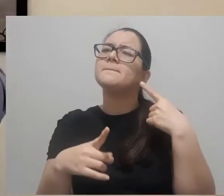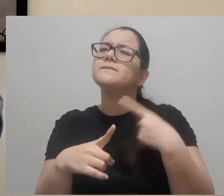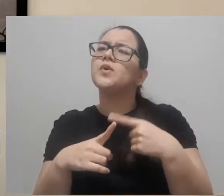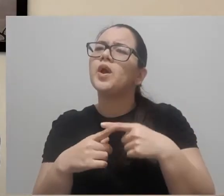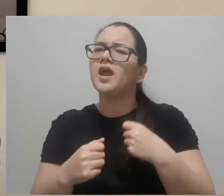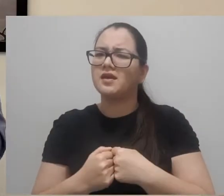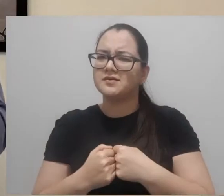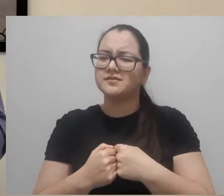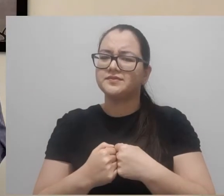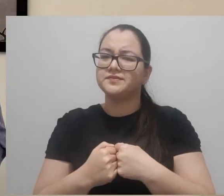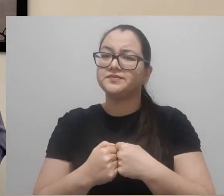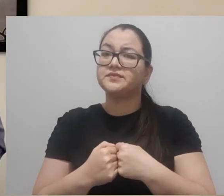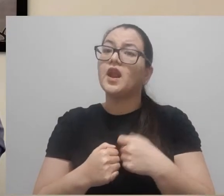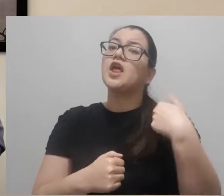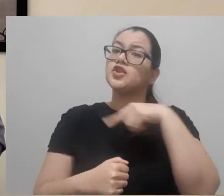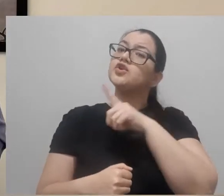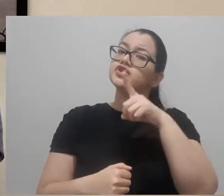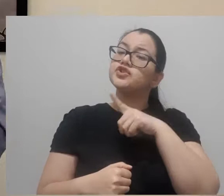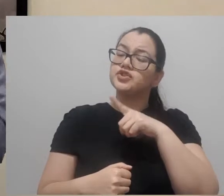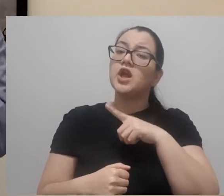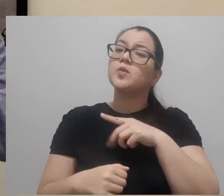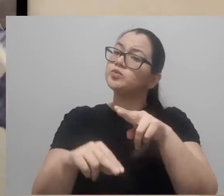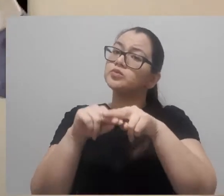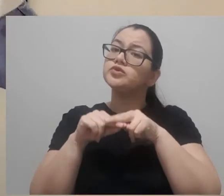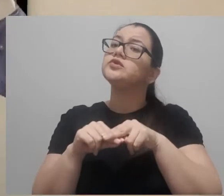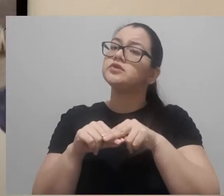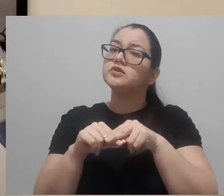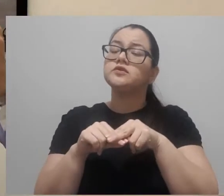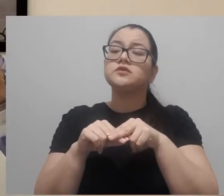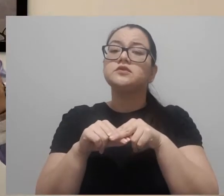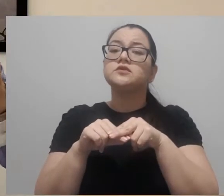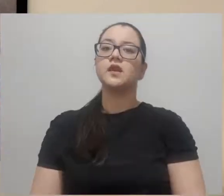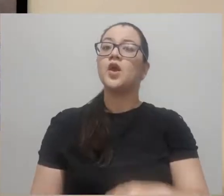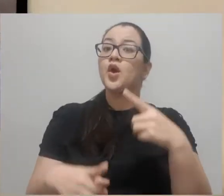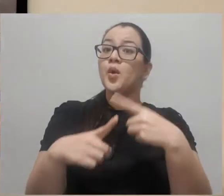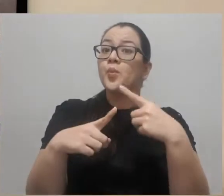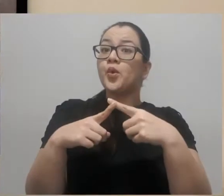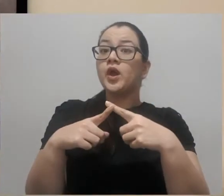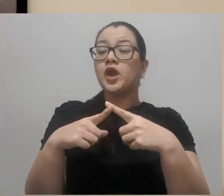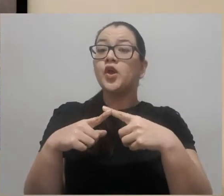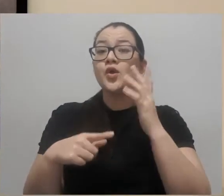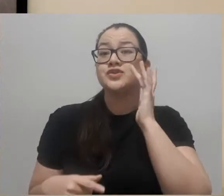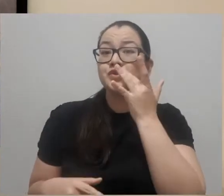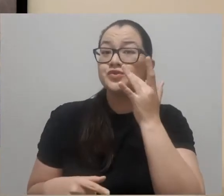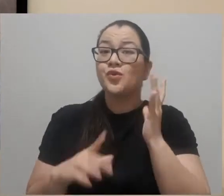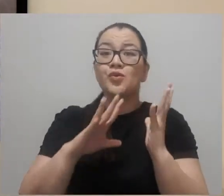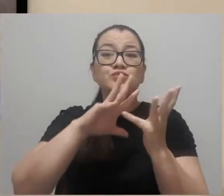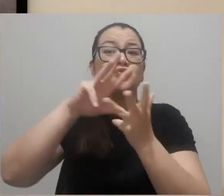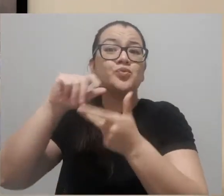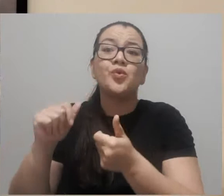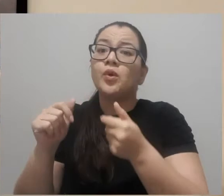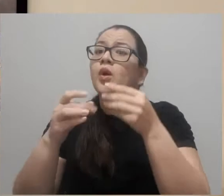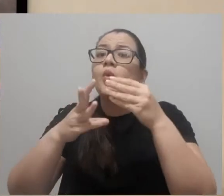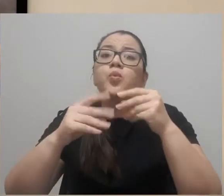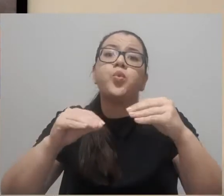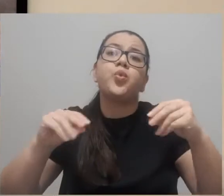temos razões para nós tratarmos sobre isso. Sabe por quê? Porque os tesouros do mundo são transitórios. Os